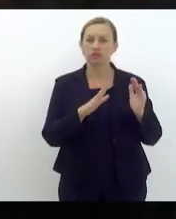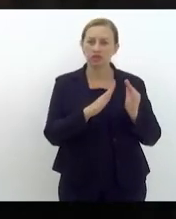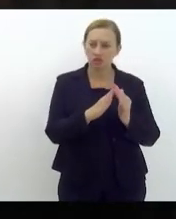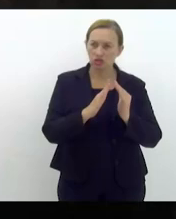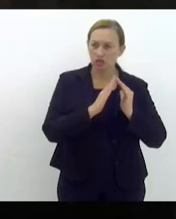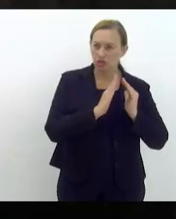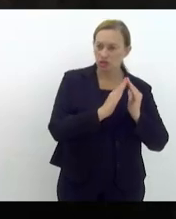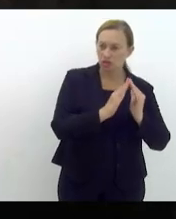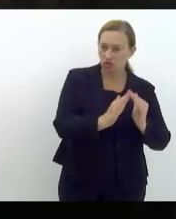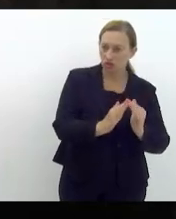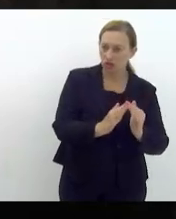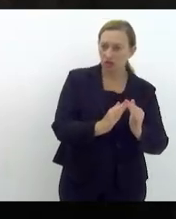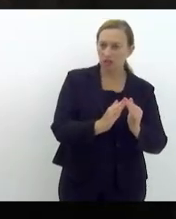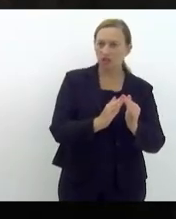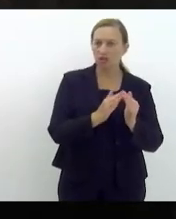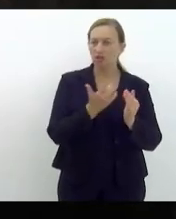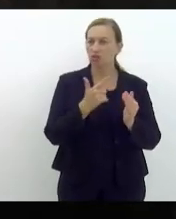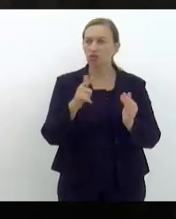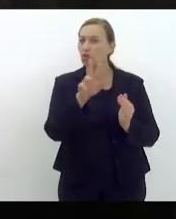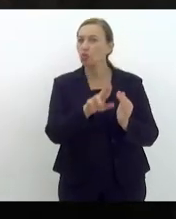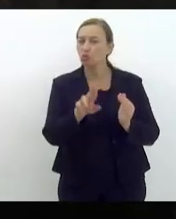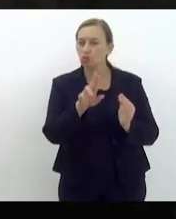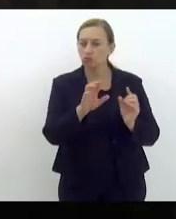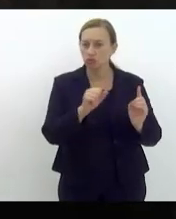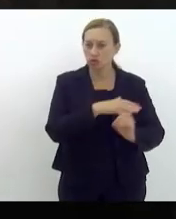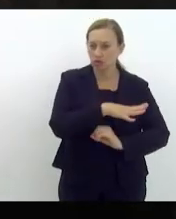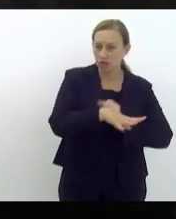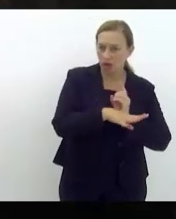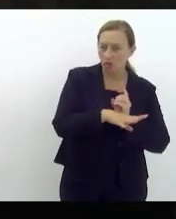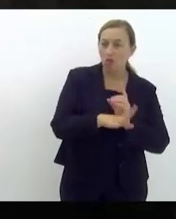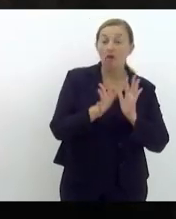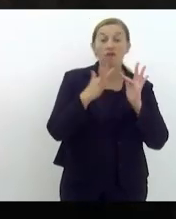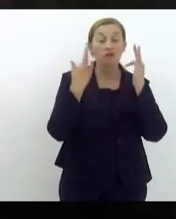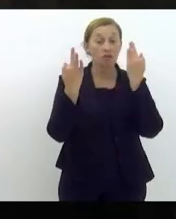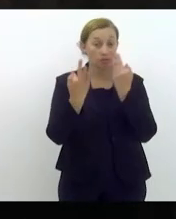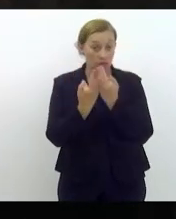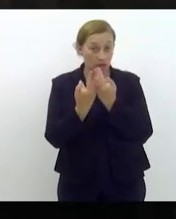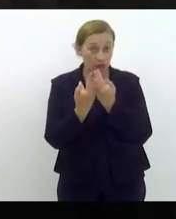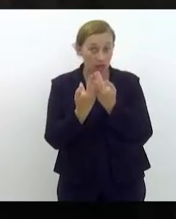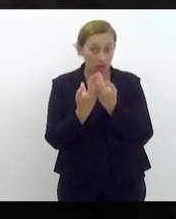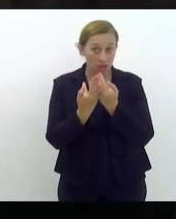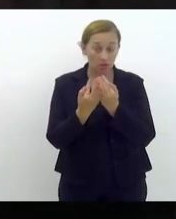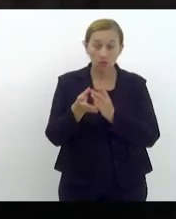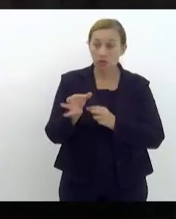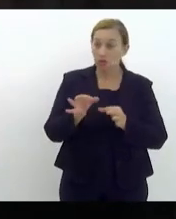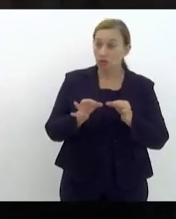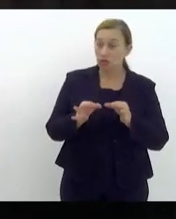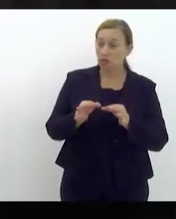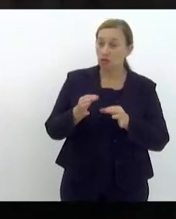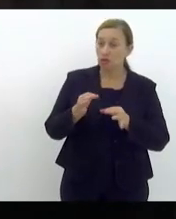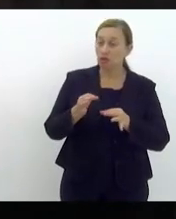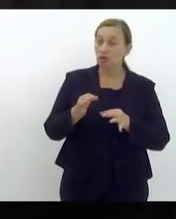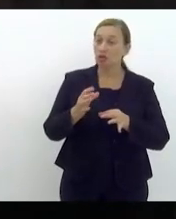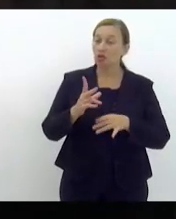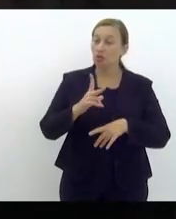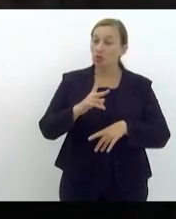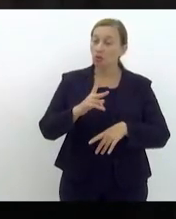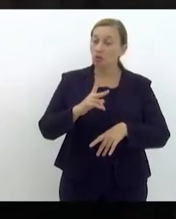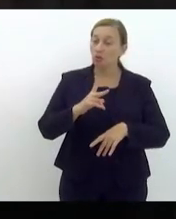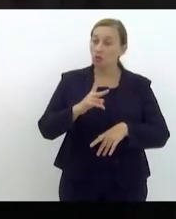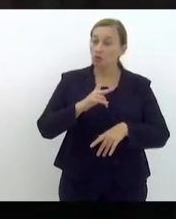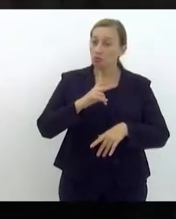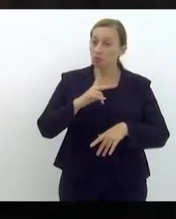sem função social são famílias que se auto organizaram que lá foram